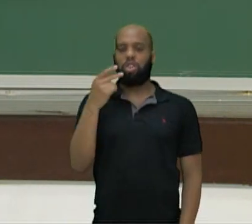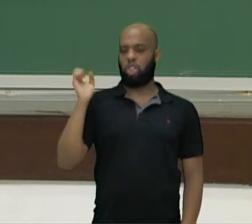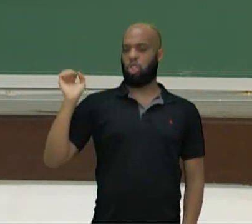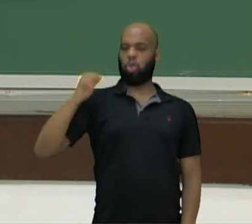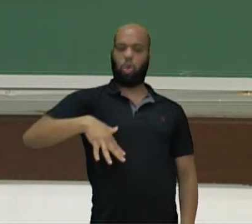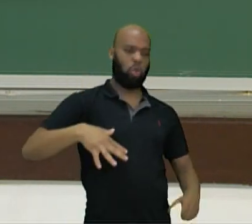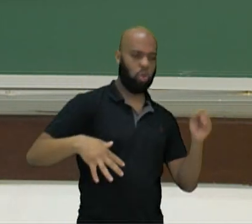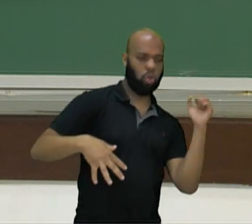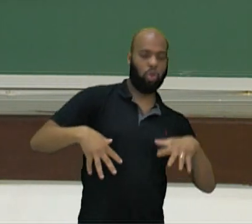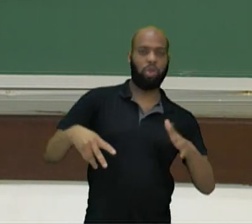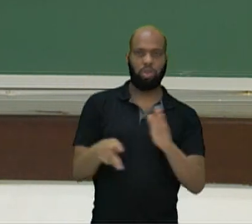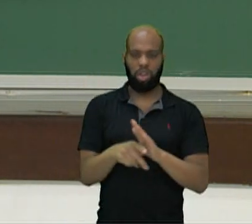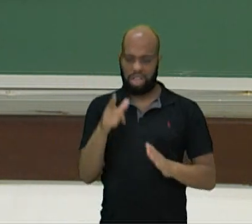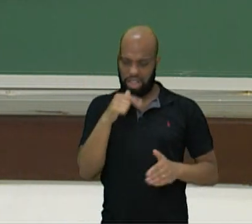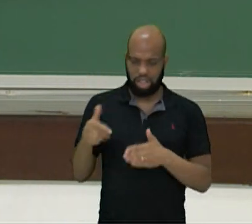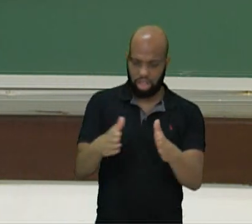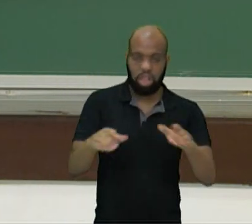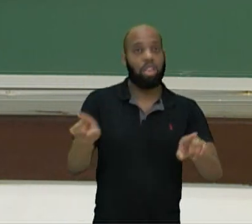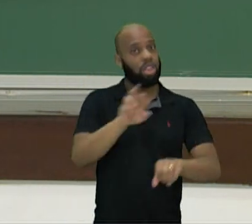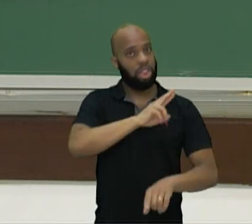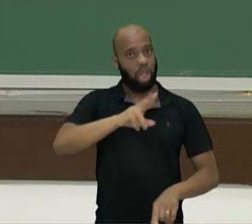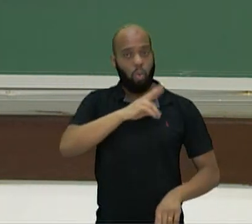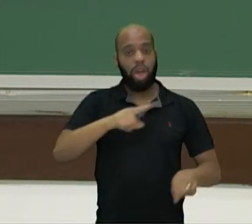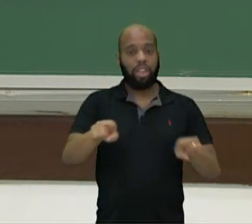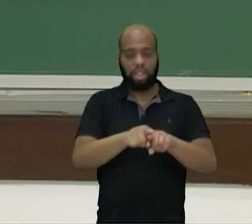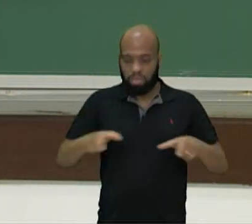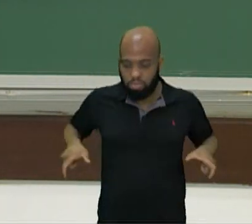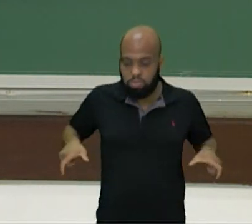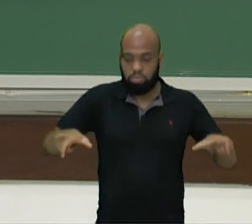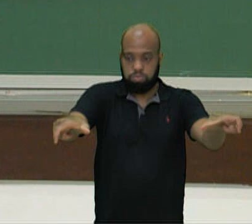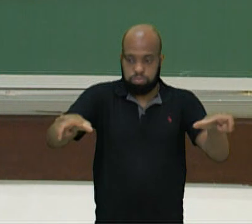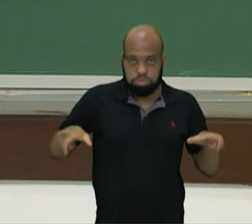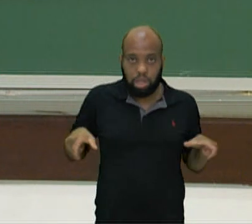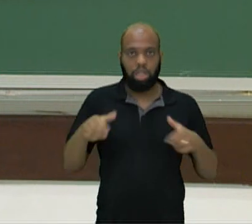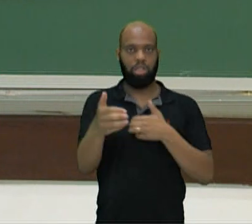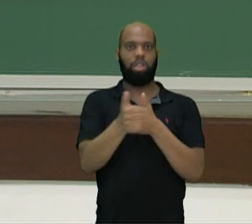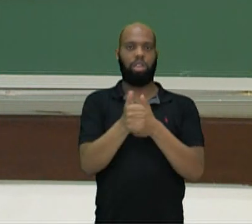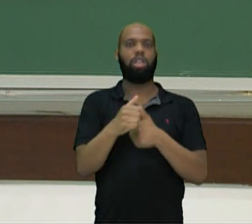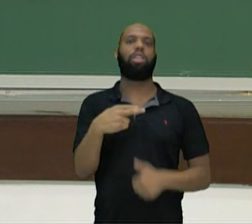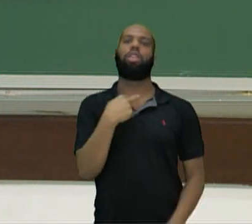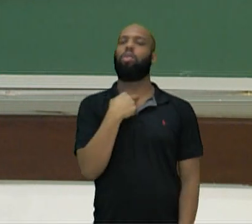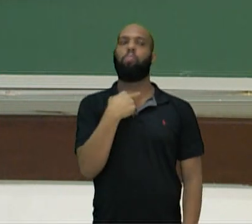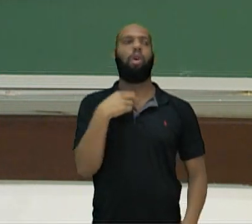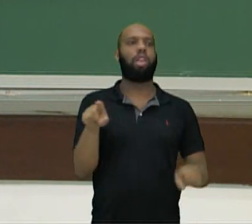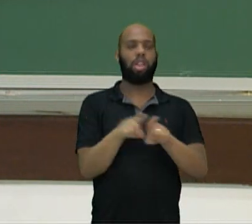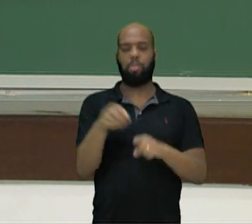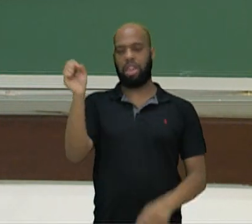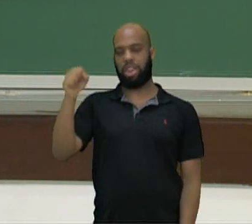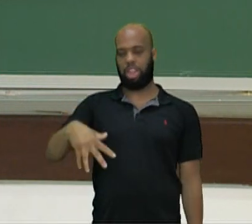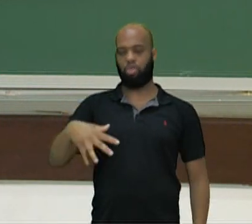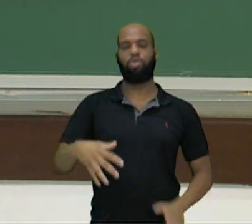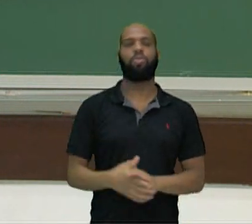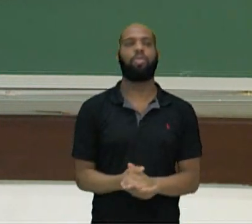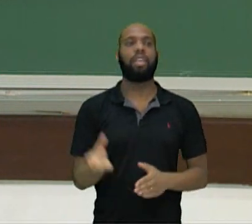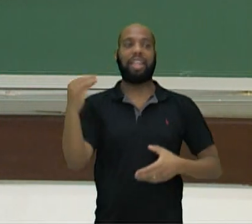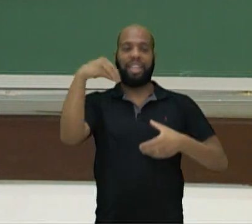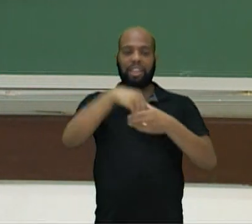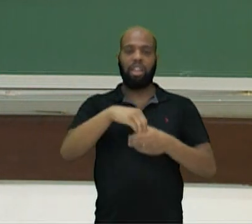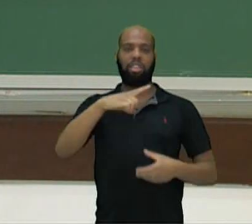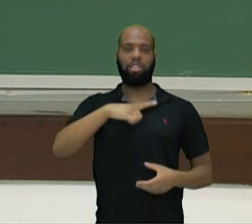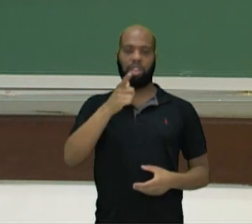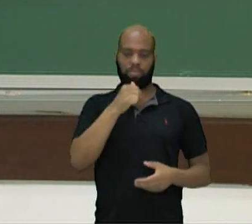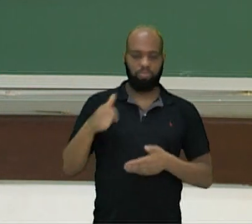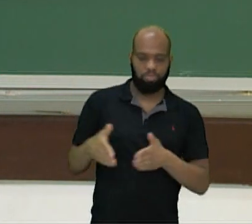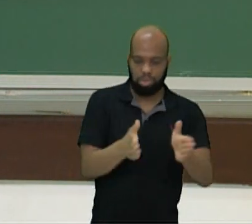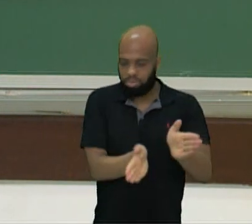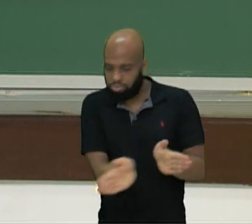sujeira, não é só dentro do rio, é na bacia hidrográfica como um todo, né? Olha aí, ó. E dentro da bacia do Congo é